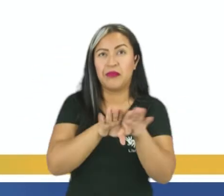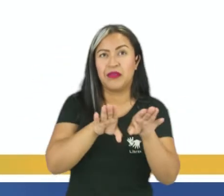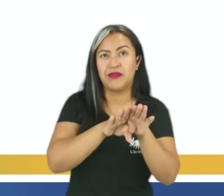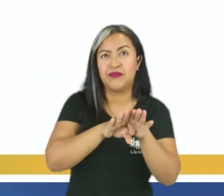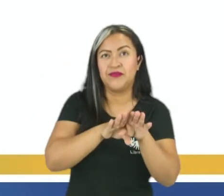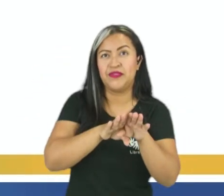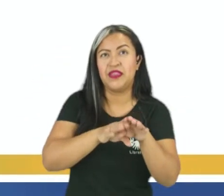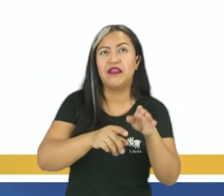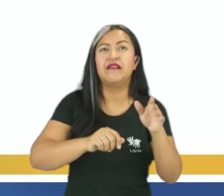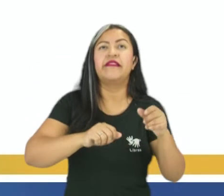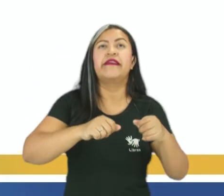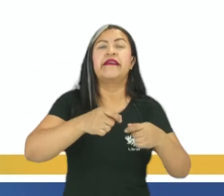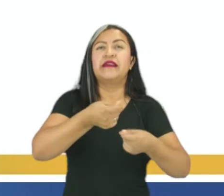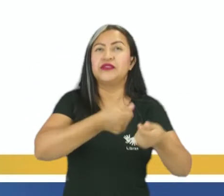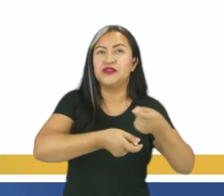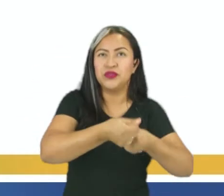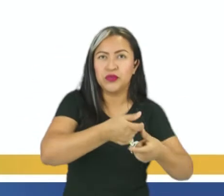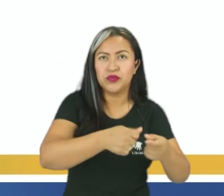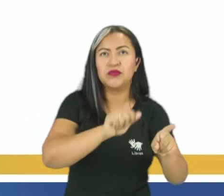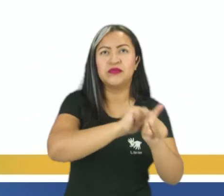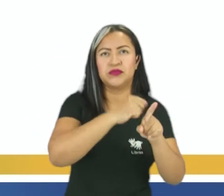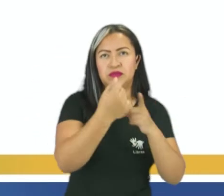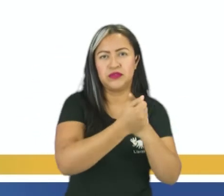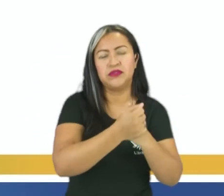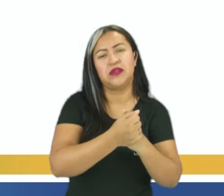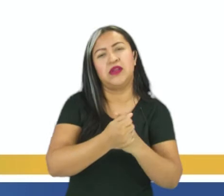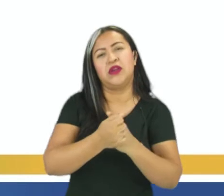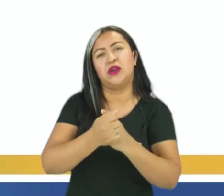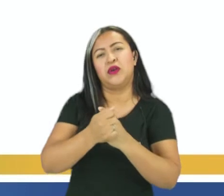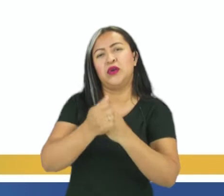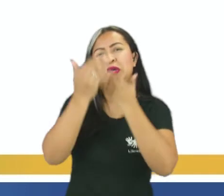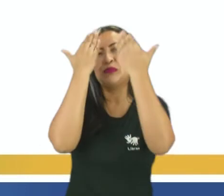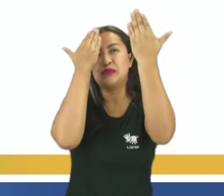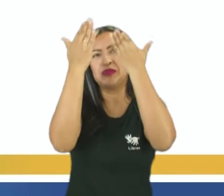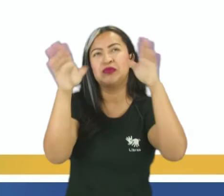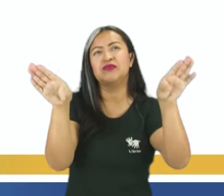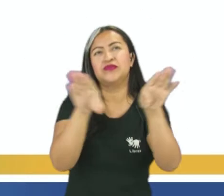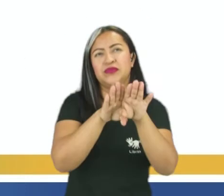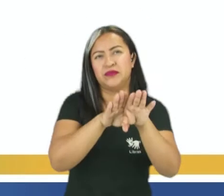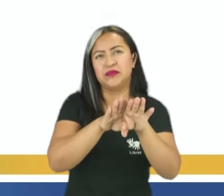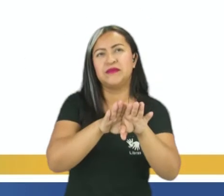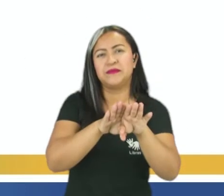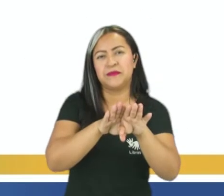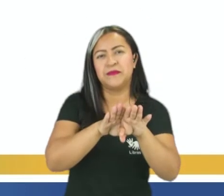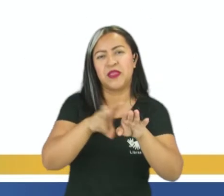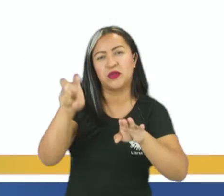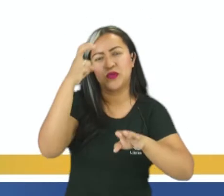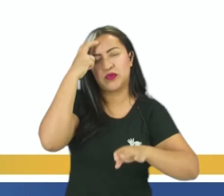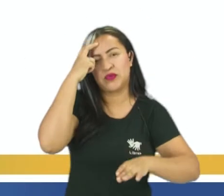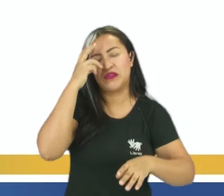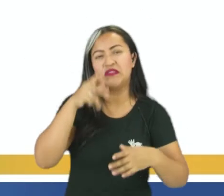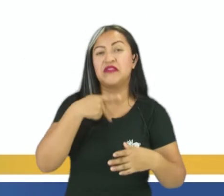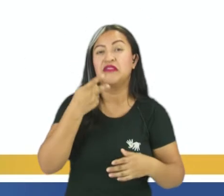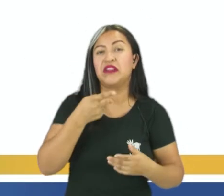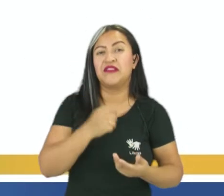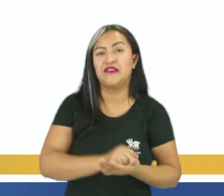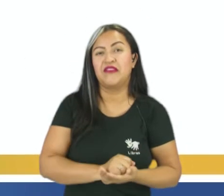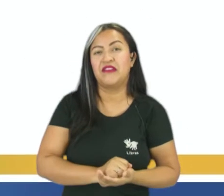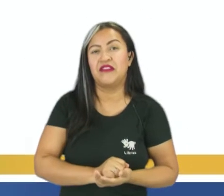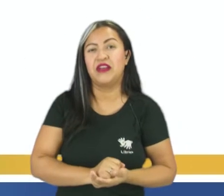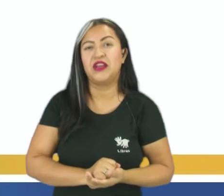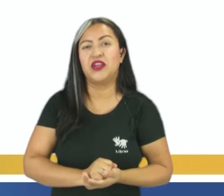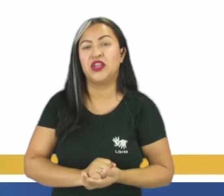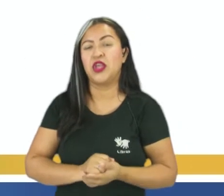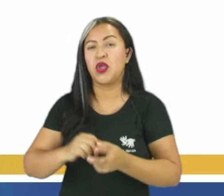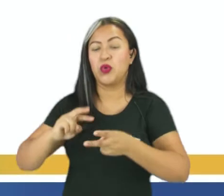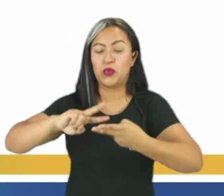e sociais, né? Então, ele vem dizendo que os genes já levam as pessoas, né, a ser como elas vão ser